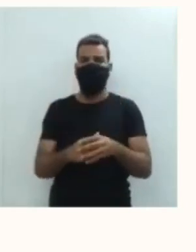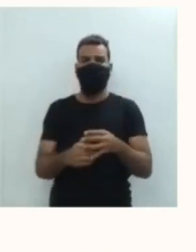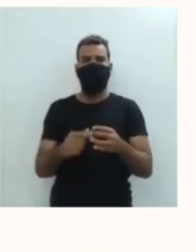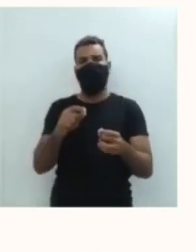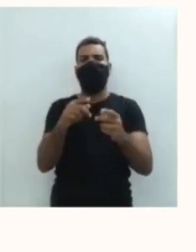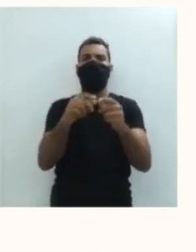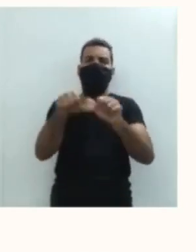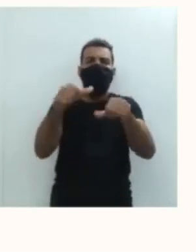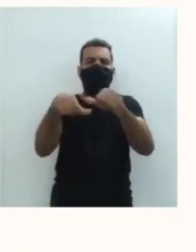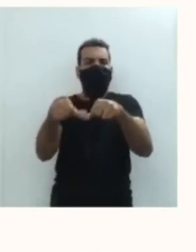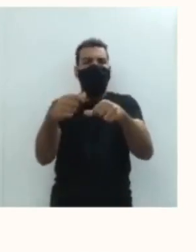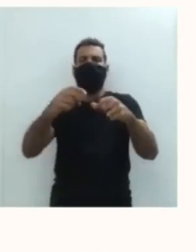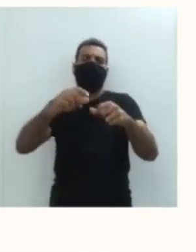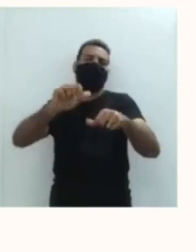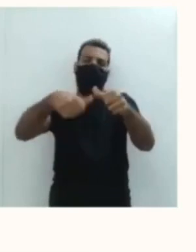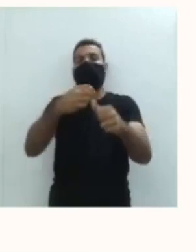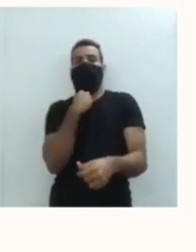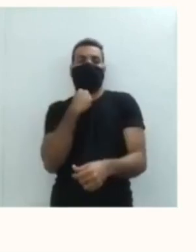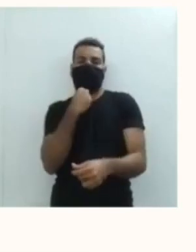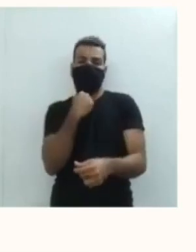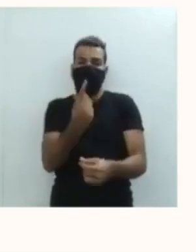nesse método ok